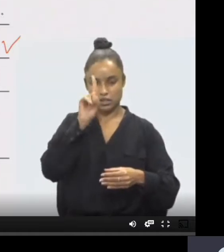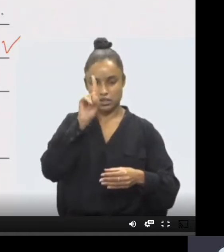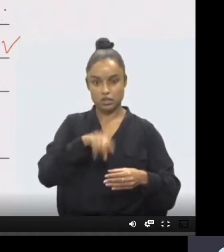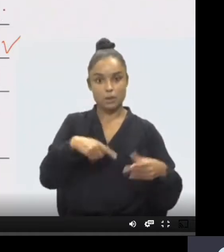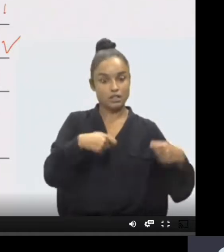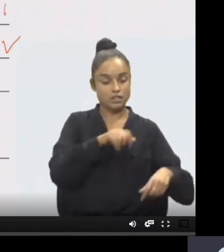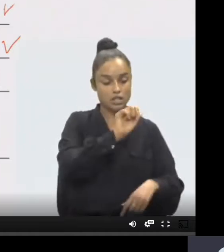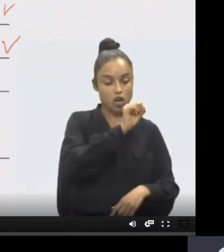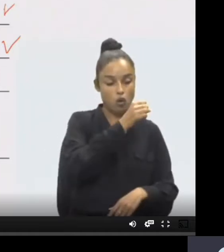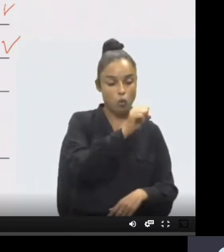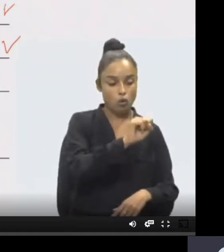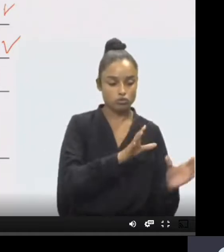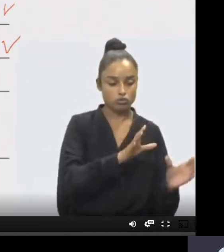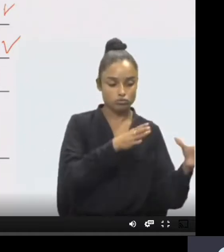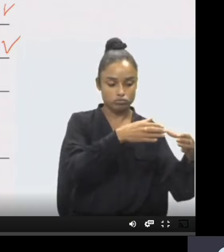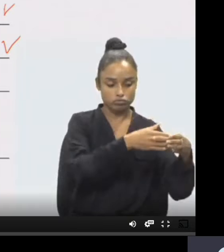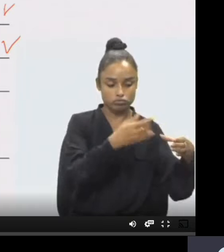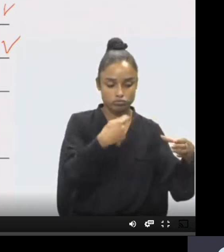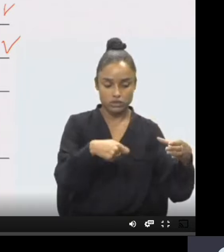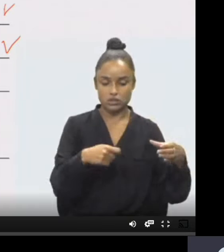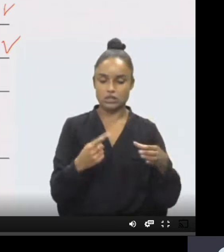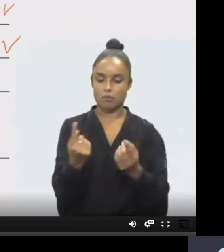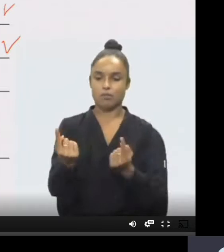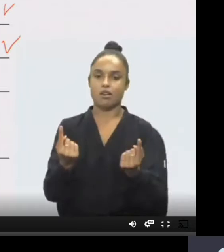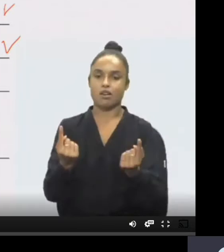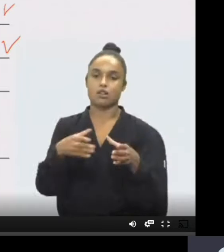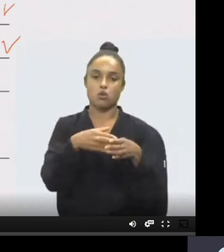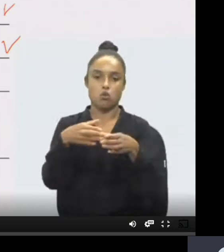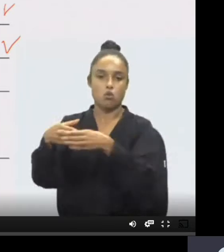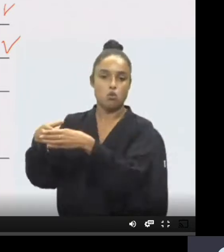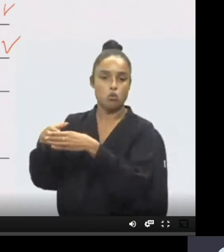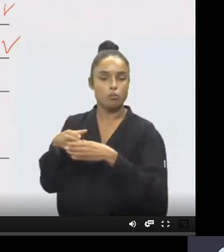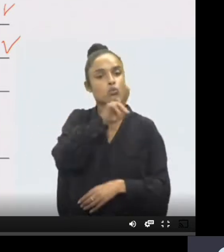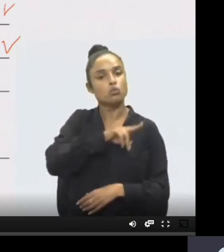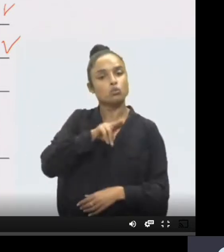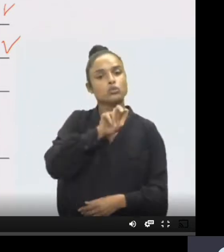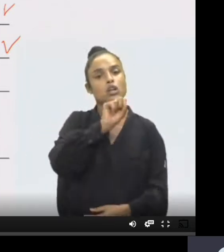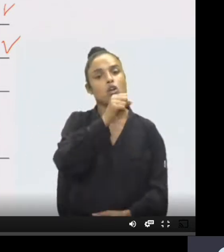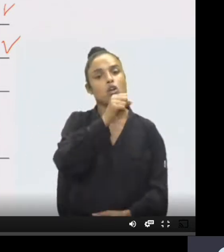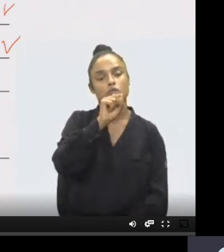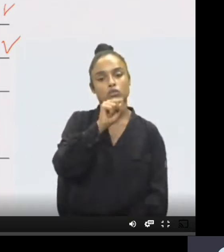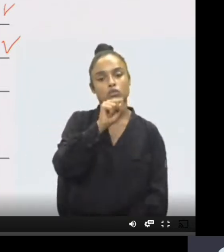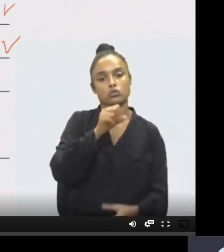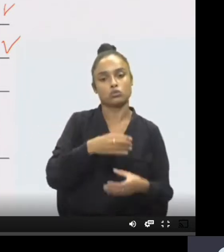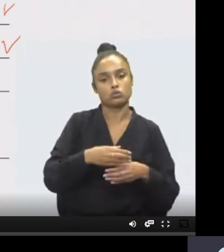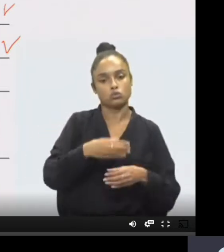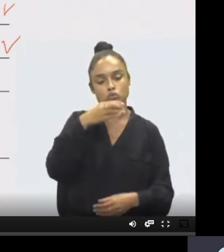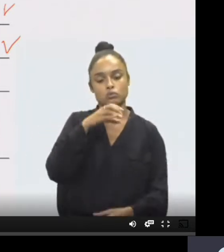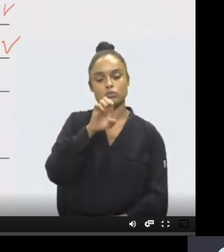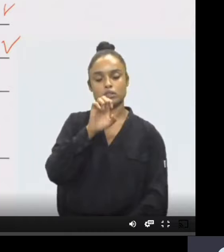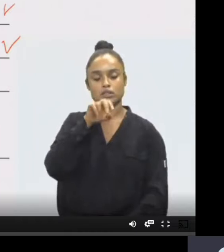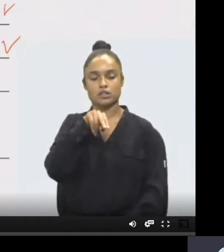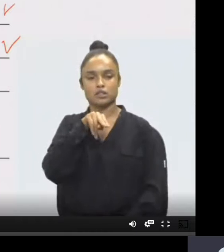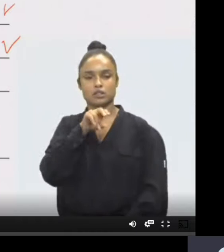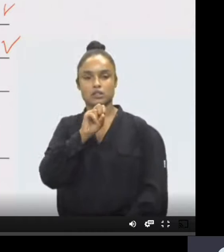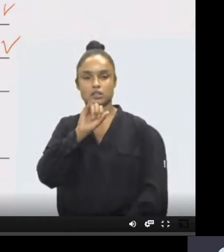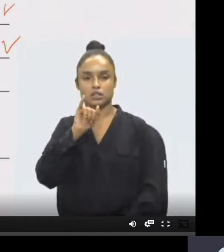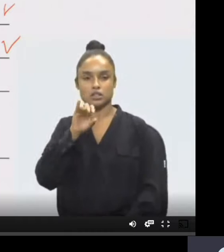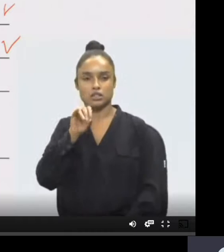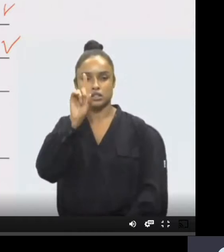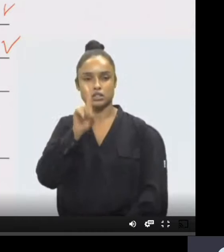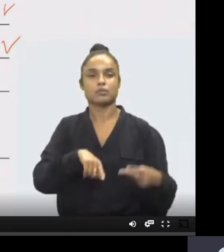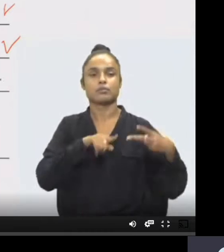de tubos de ensaio por equipe. Nós vamos precisar também de pipeta graduada de 5